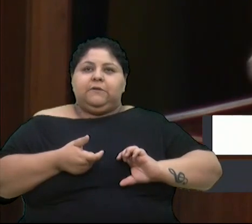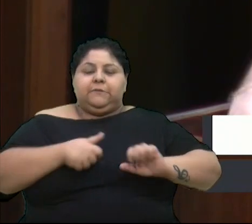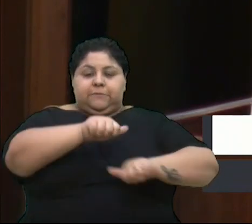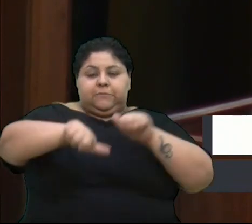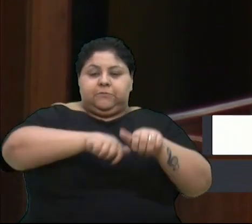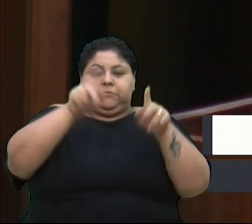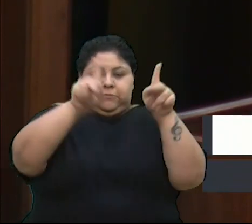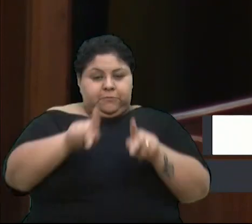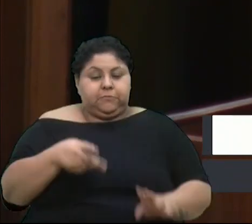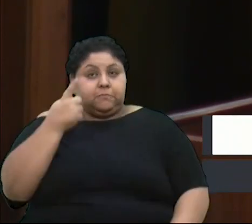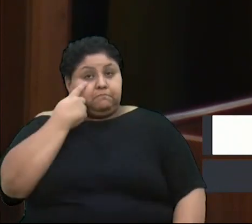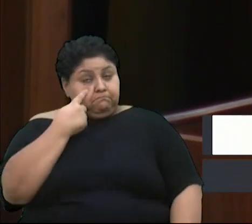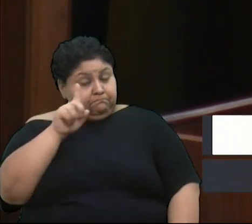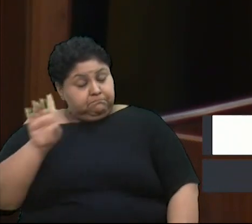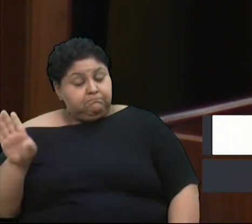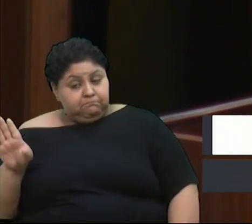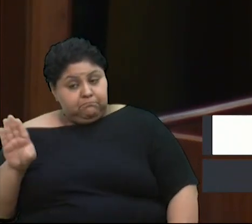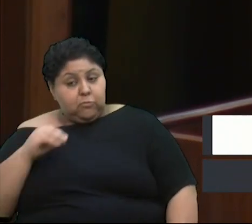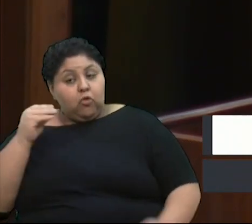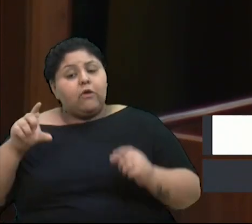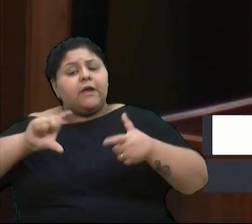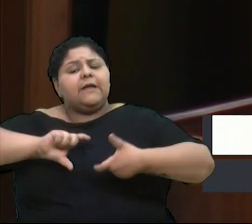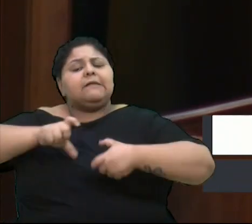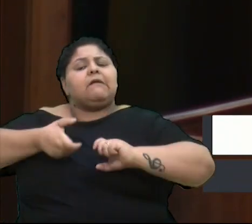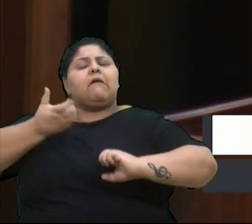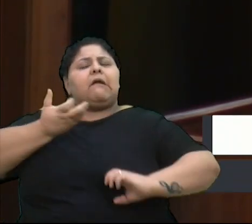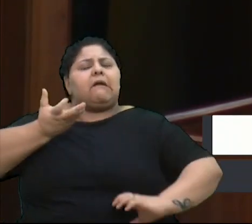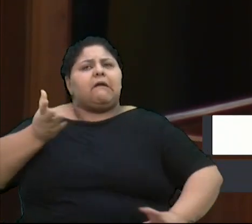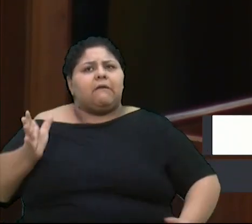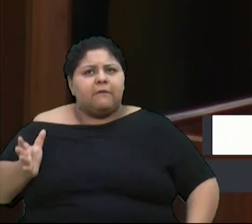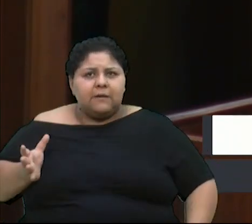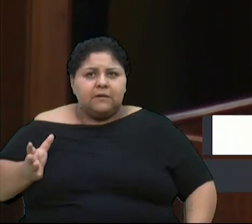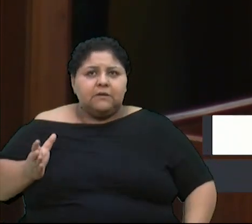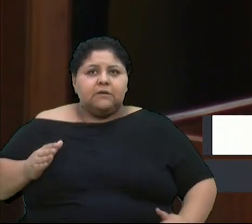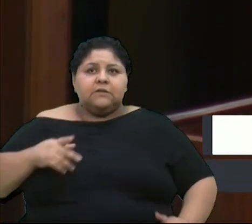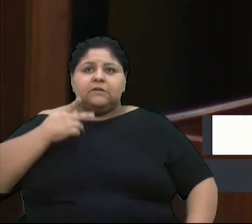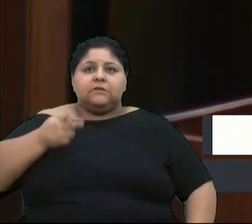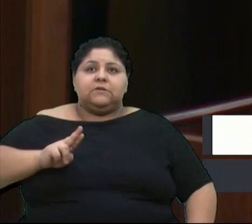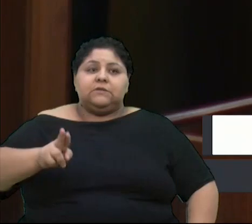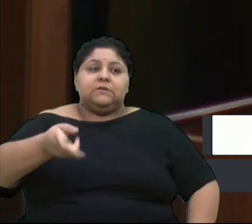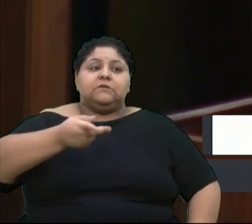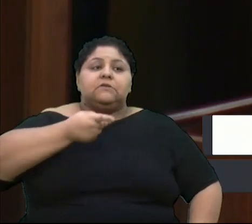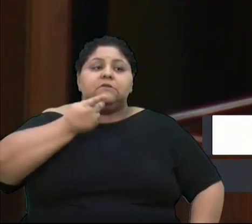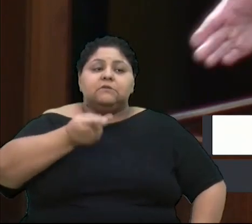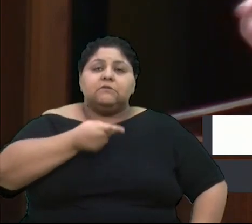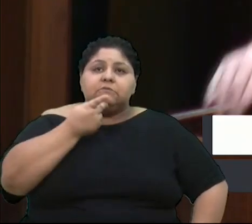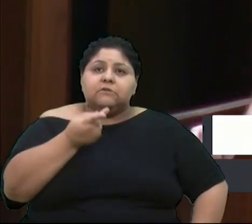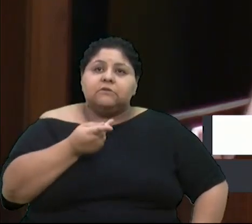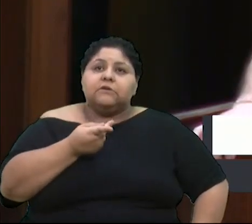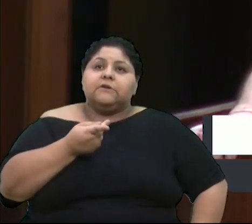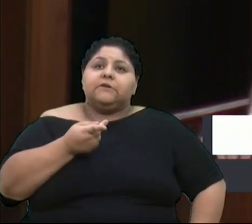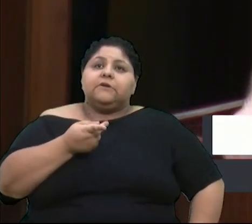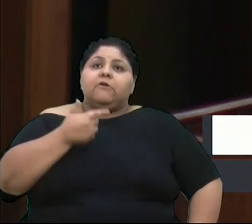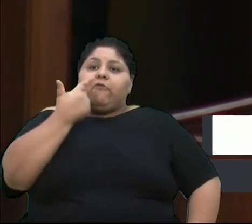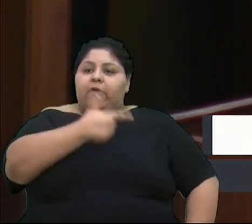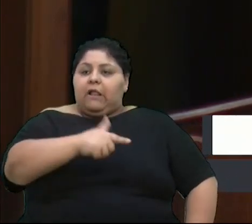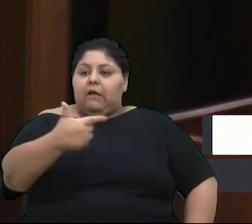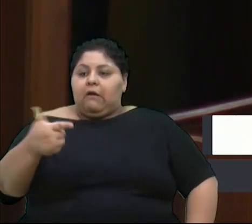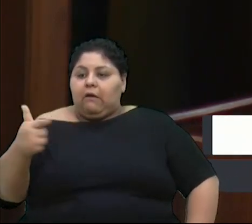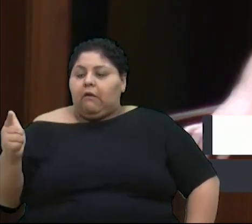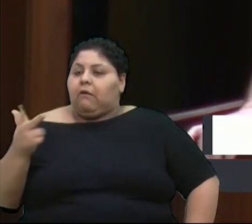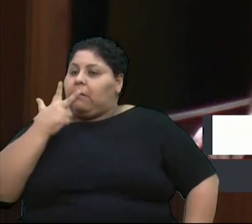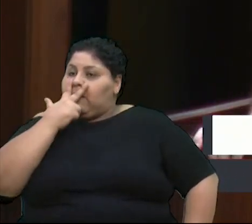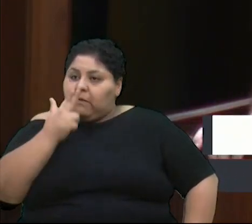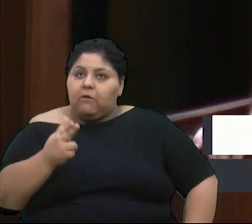só. Mas o que o Israel quer? E daí por isso que eu digo que tem que desenhar, porque eu tenho que me tornar repetitivo nessa tribuna. O que